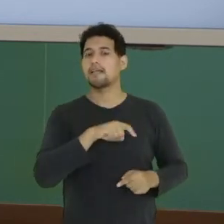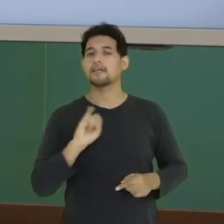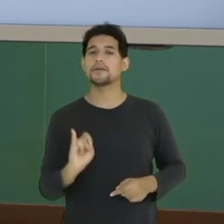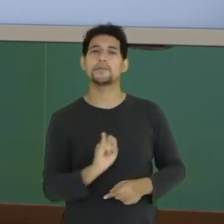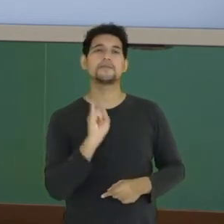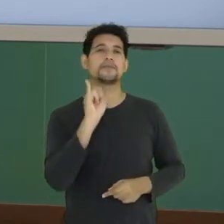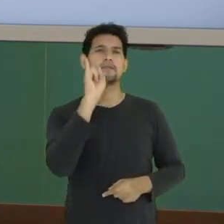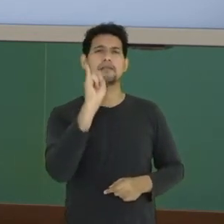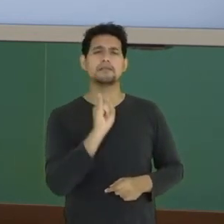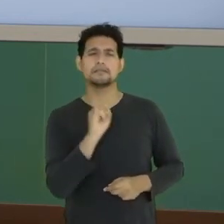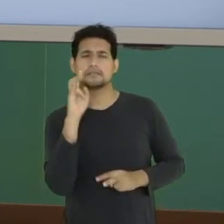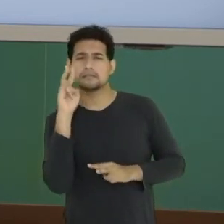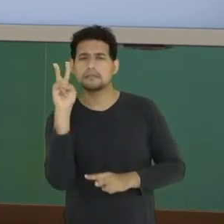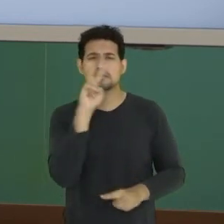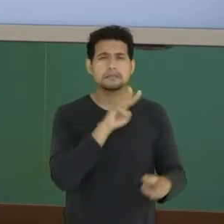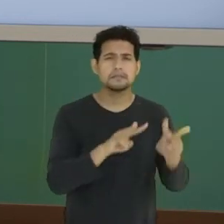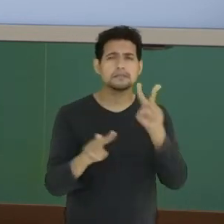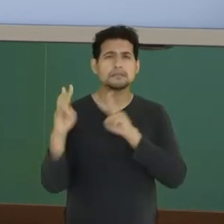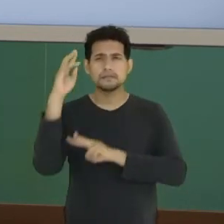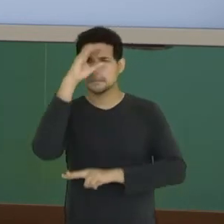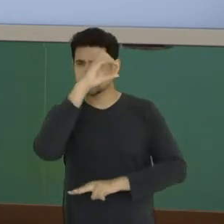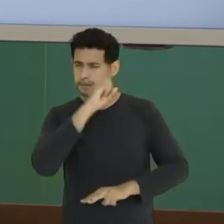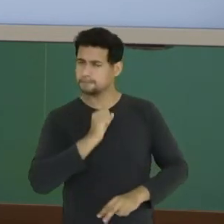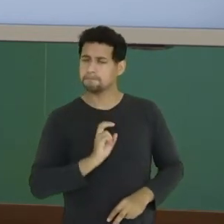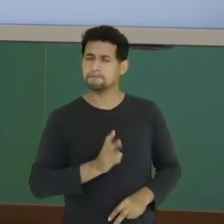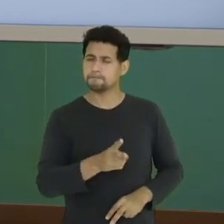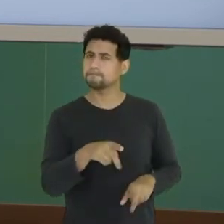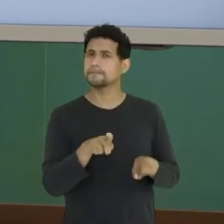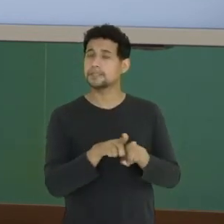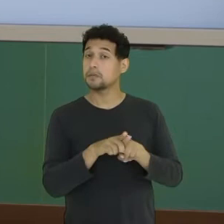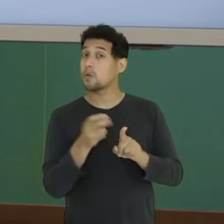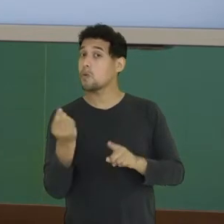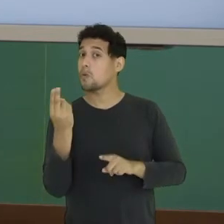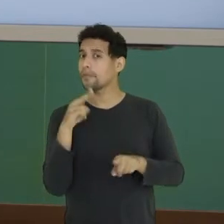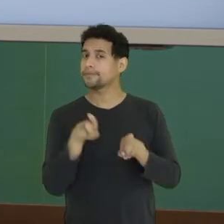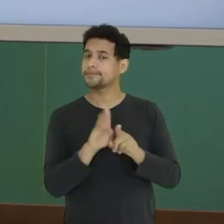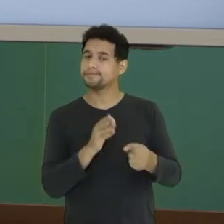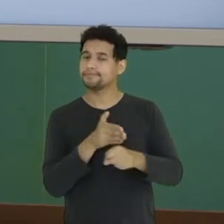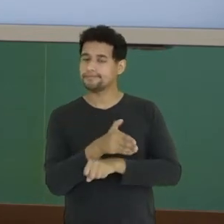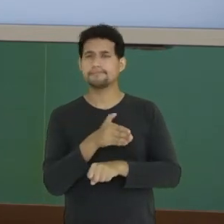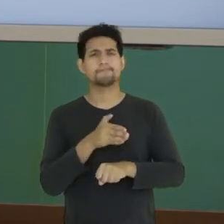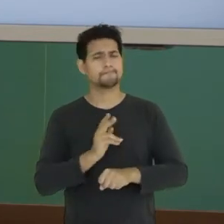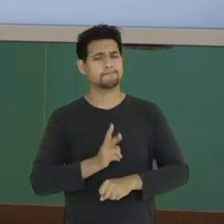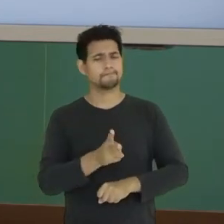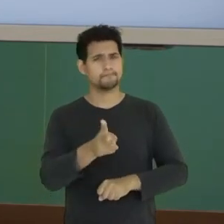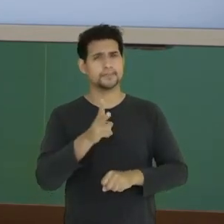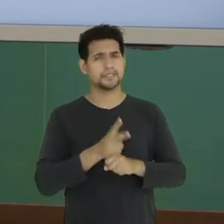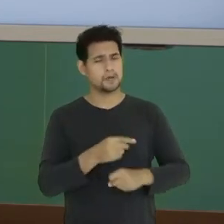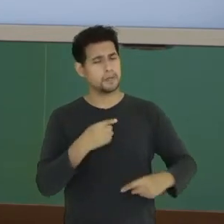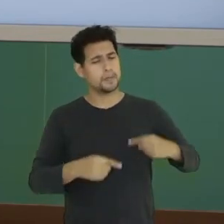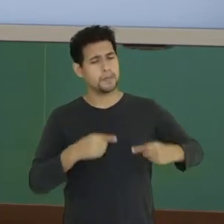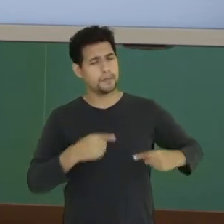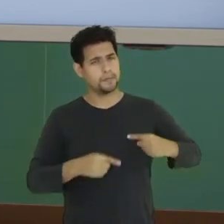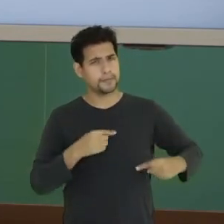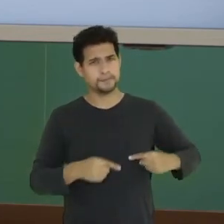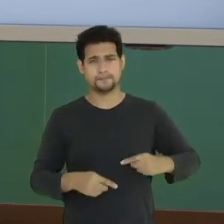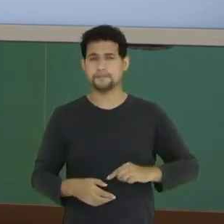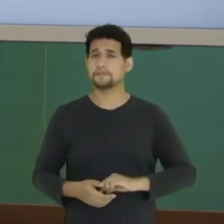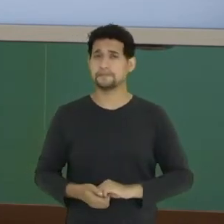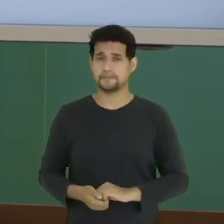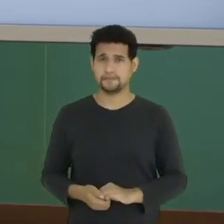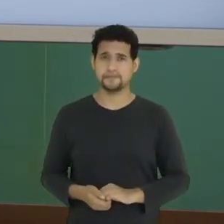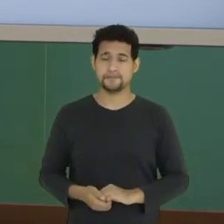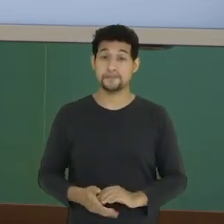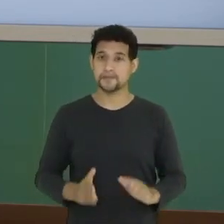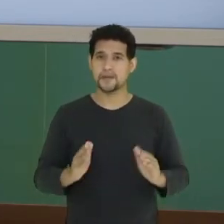de acompanharmos mais ativamente ou até participarmos mais dessas discussões. Bom,